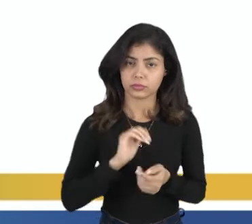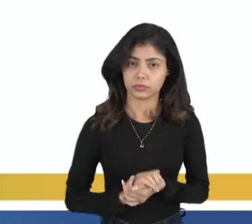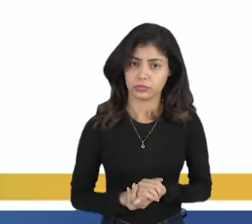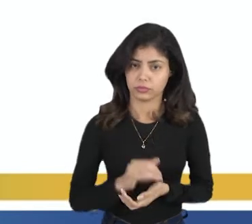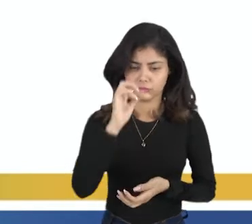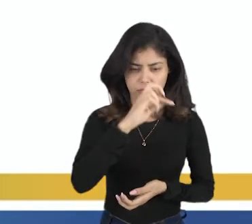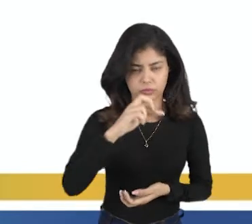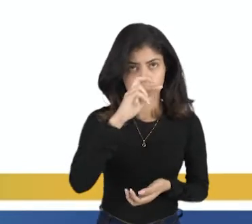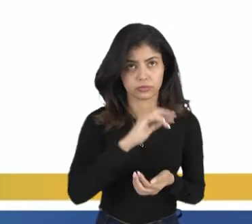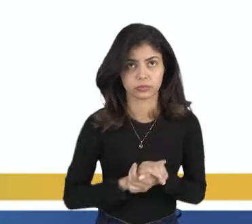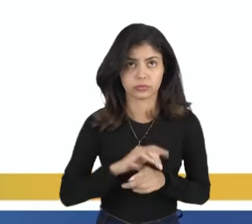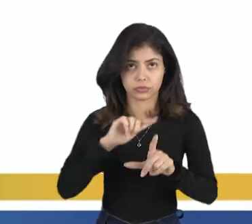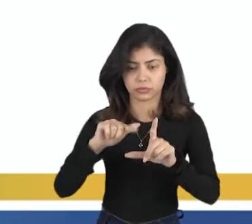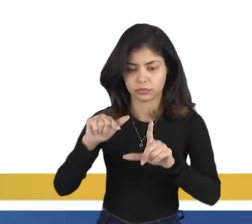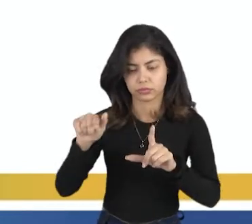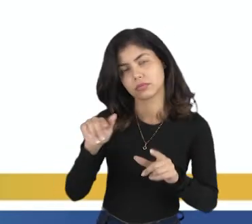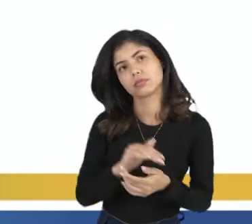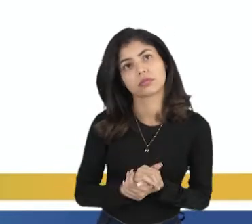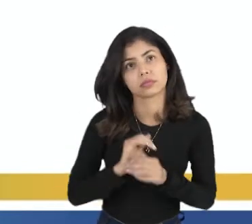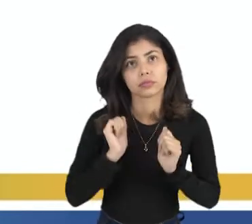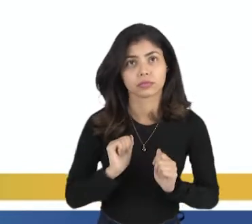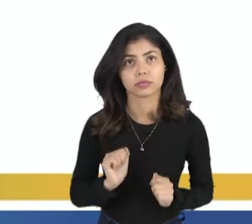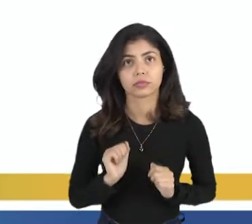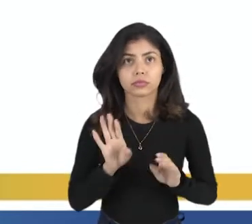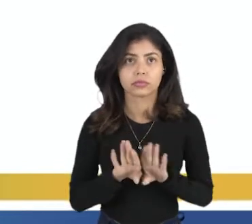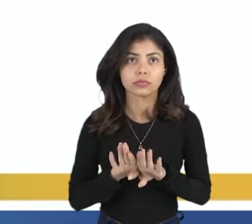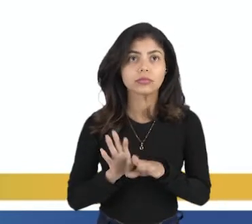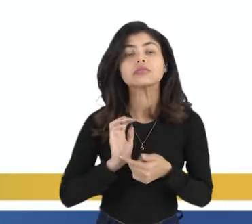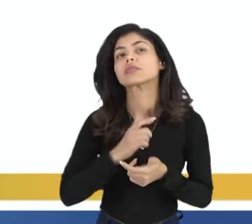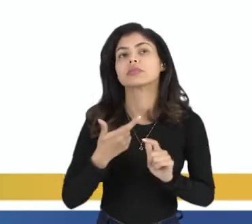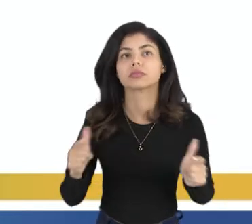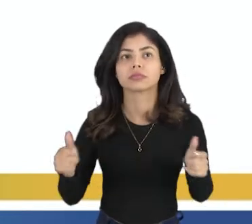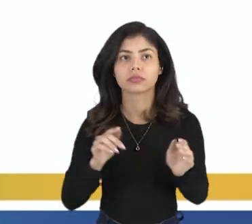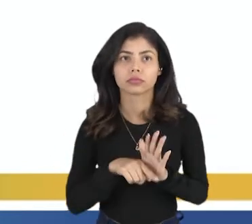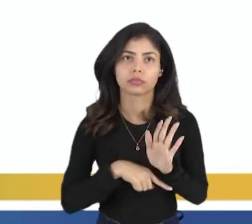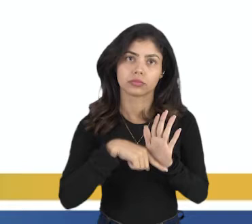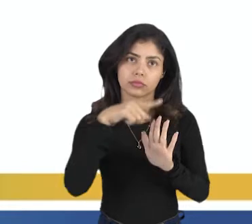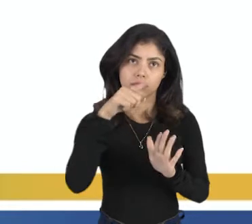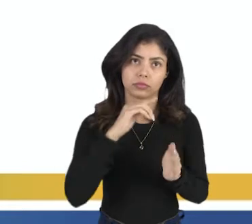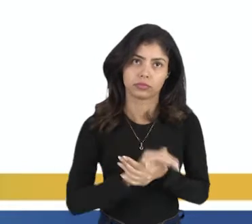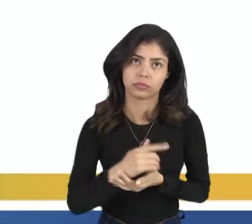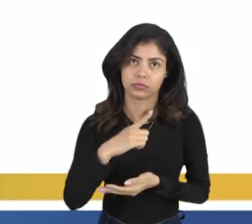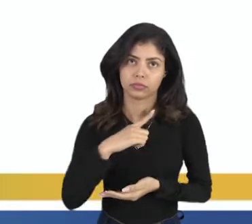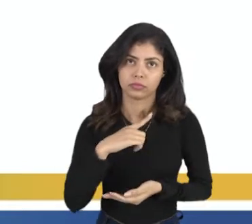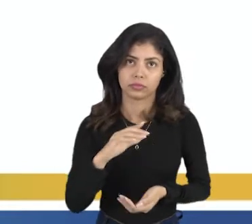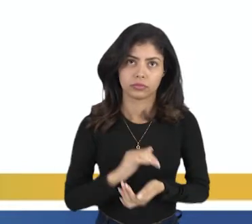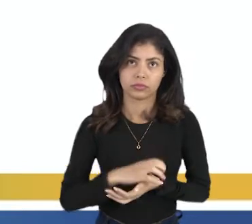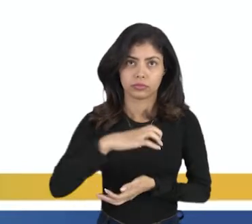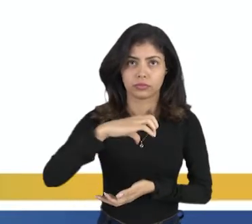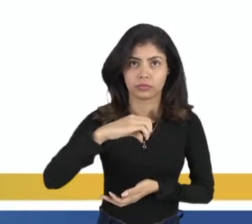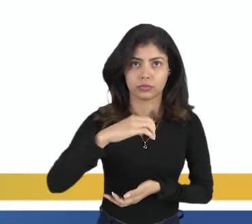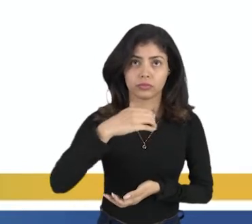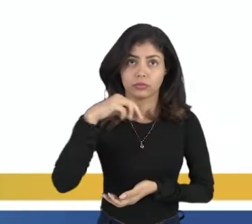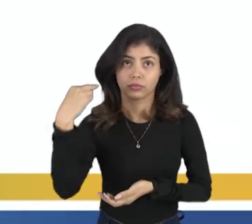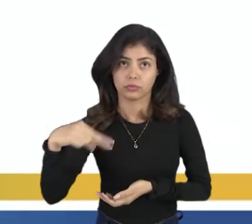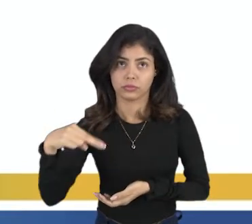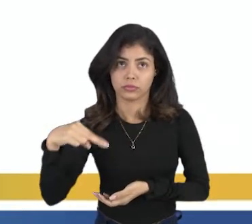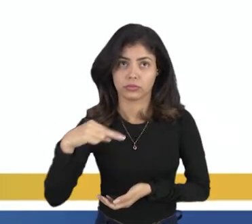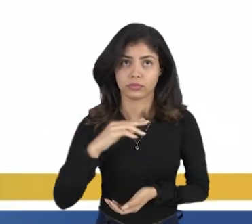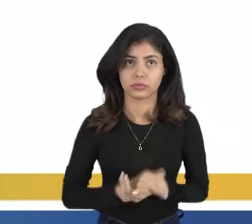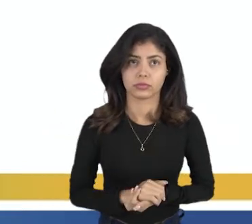a gente analisar o gráfico, né, nós podemos perceber aí que a maior temperatura ocorre em novembro,